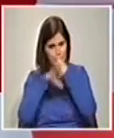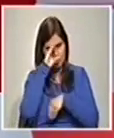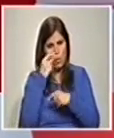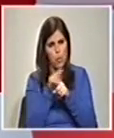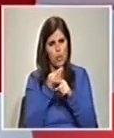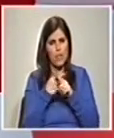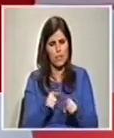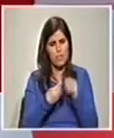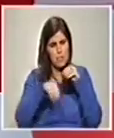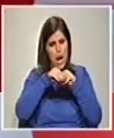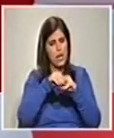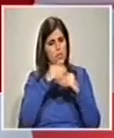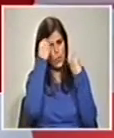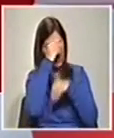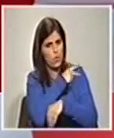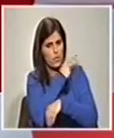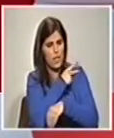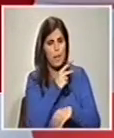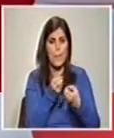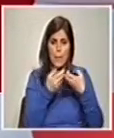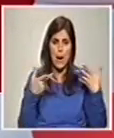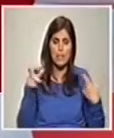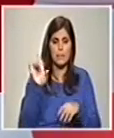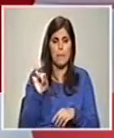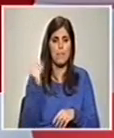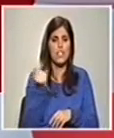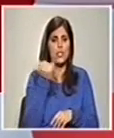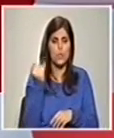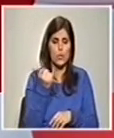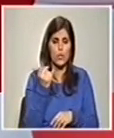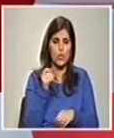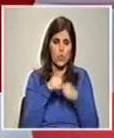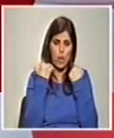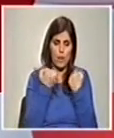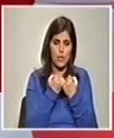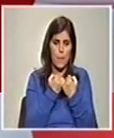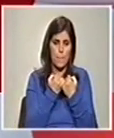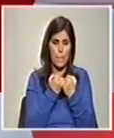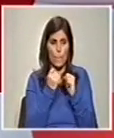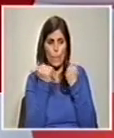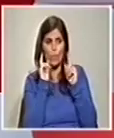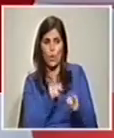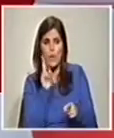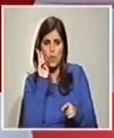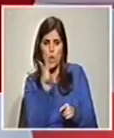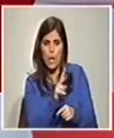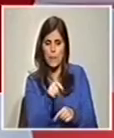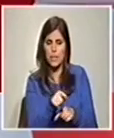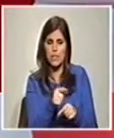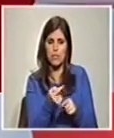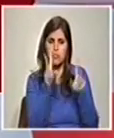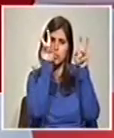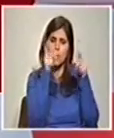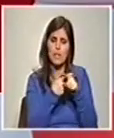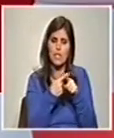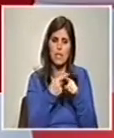complementar ao ensino universitário, e crescentemente também as organizações sociais que começam a olhar para isto como um assunto interessante, não só porque